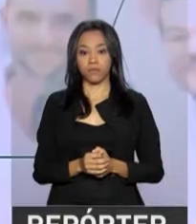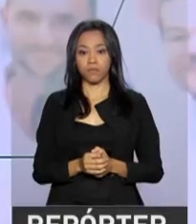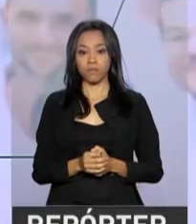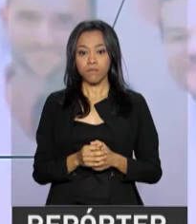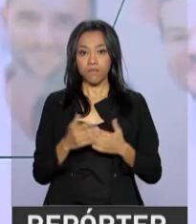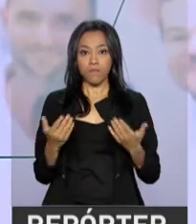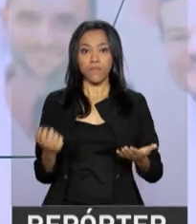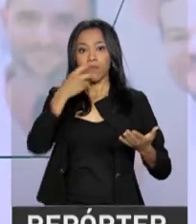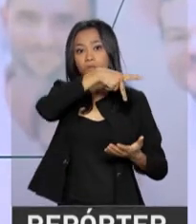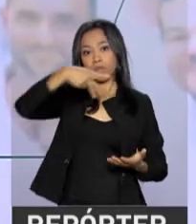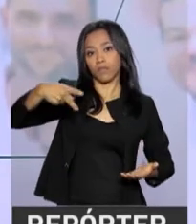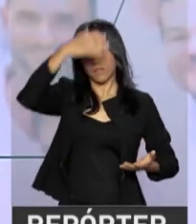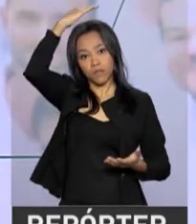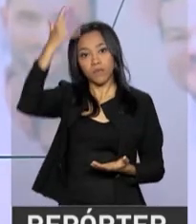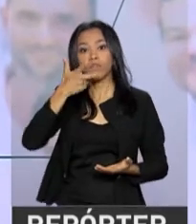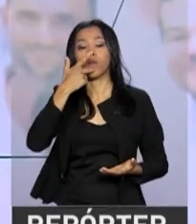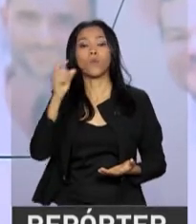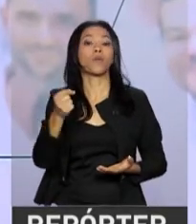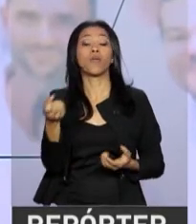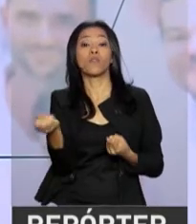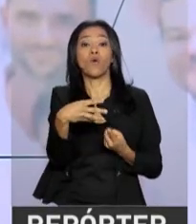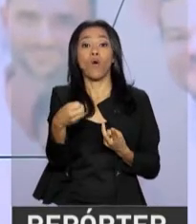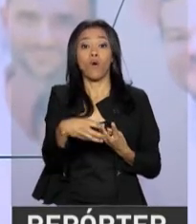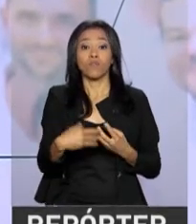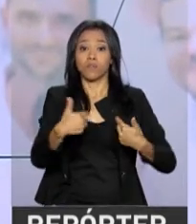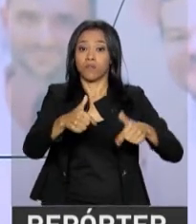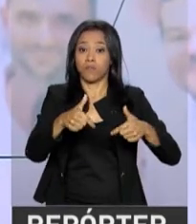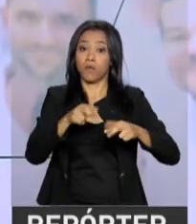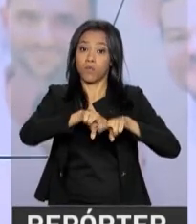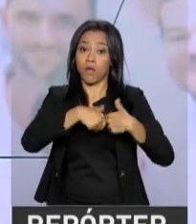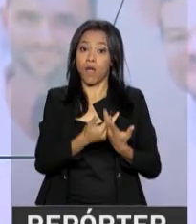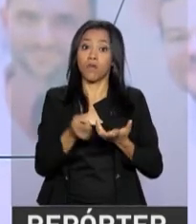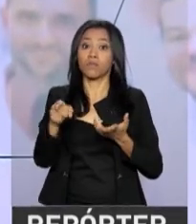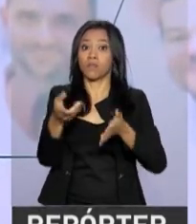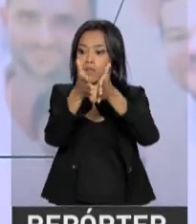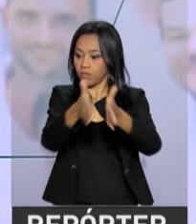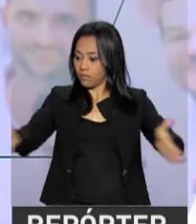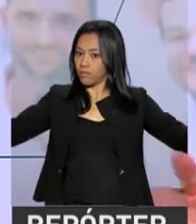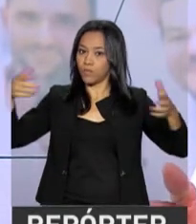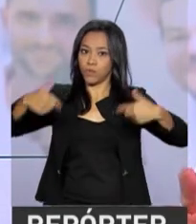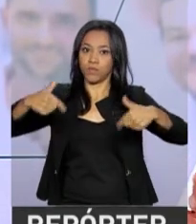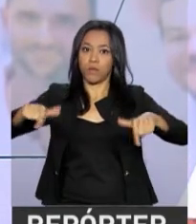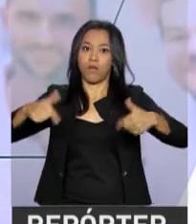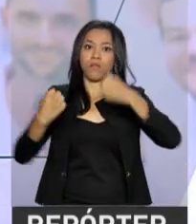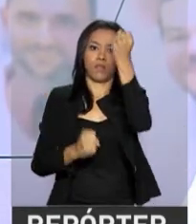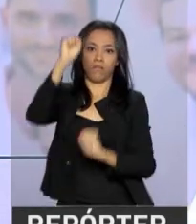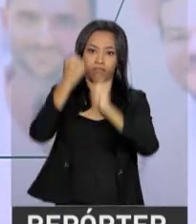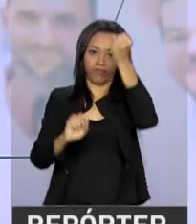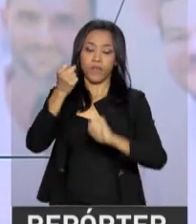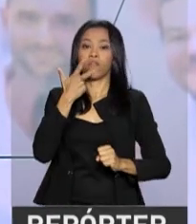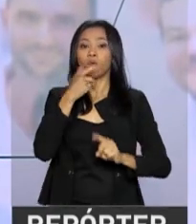O presidente Temer ressaltou a geração de novos empregos com a ampliação das atividades da fábrica e destacou que